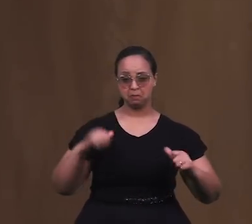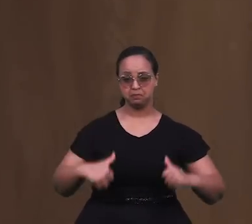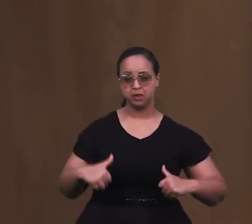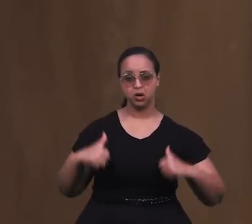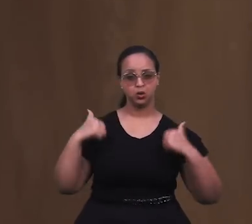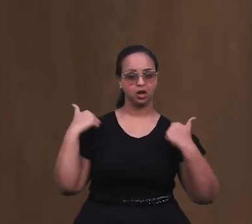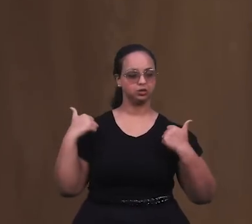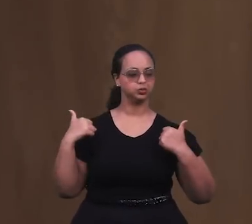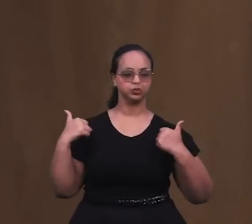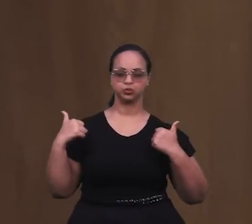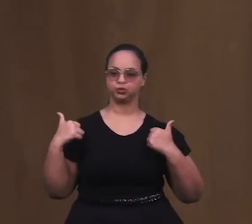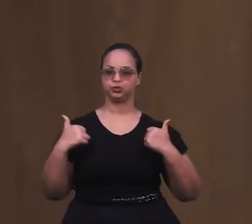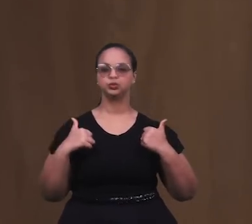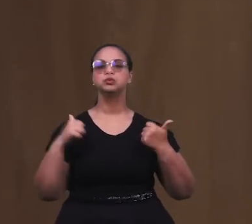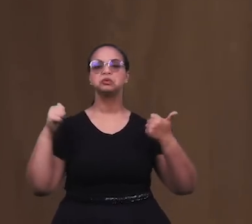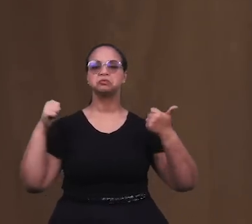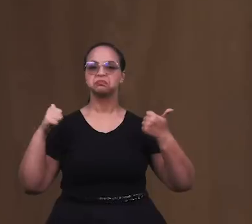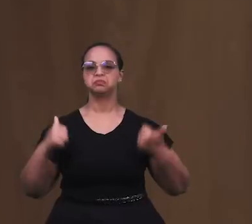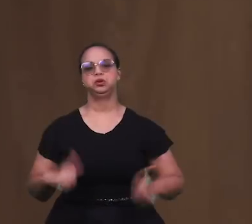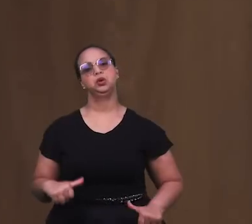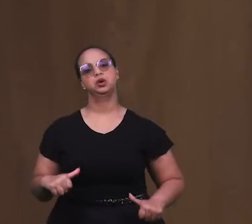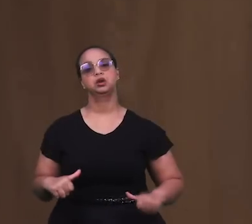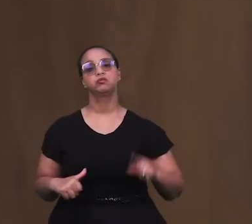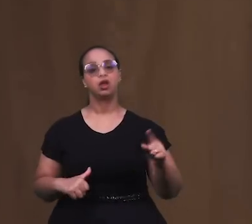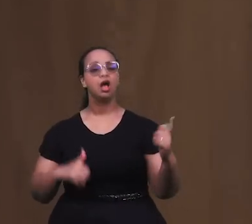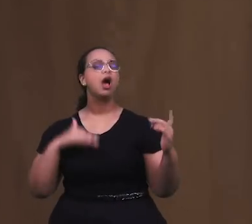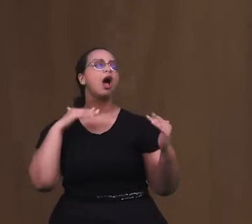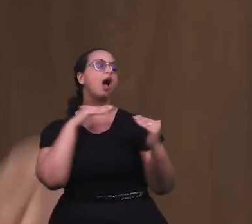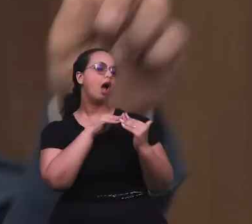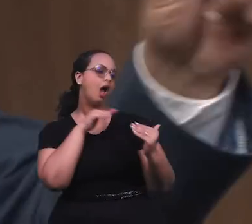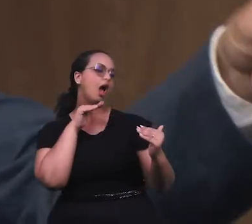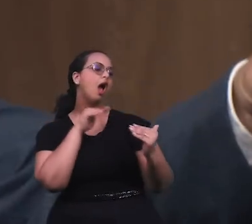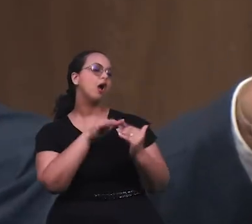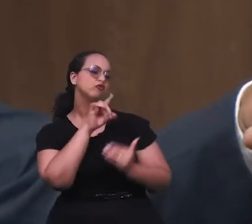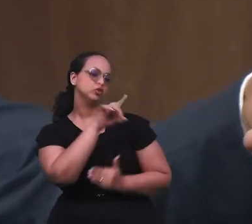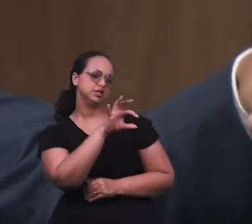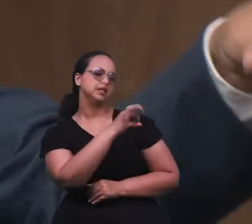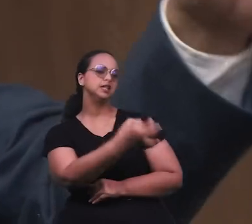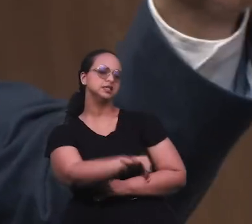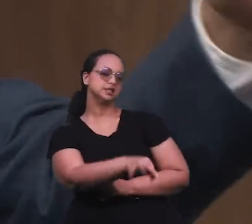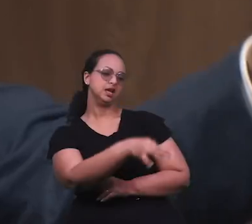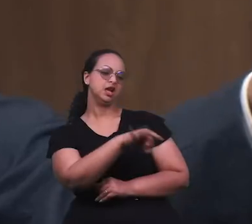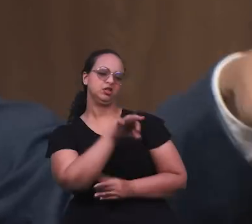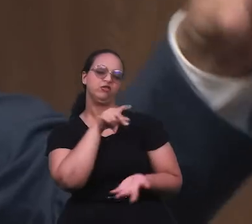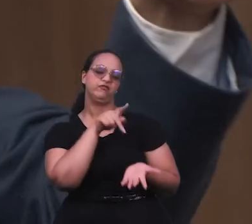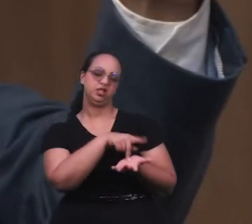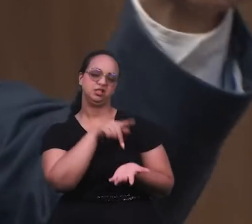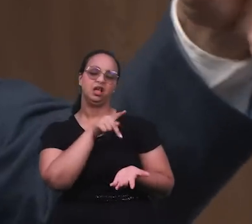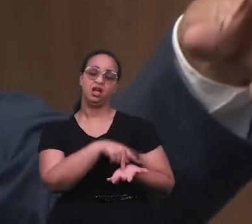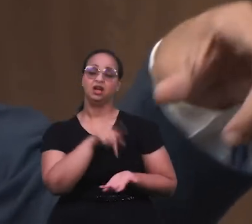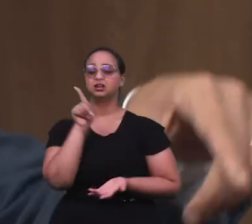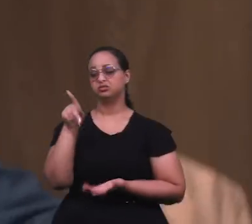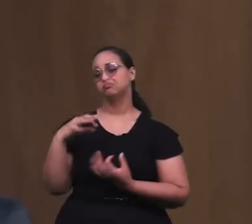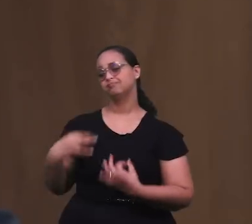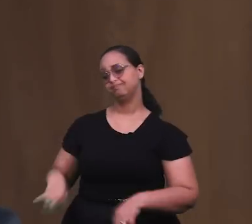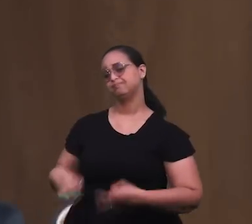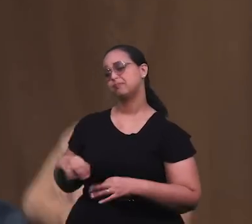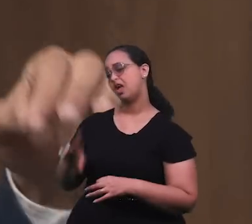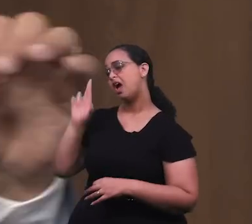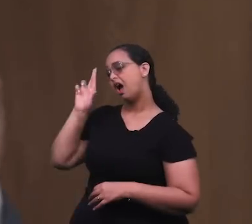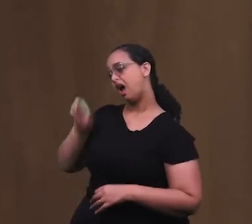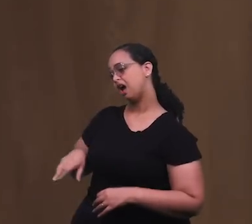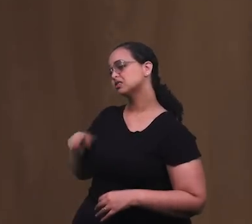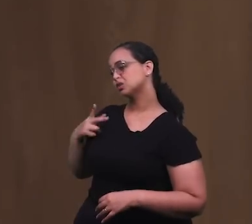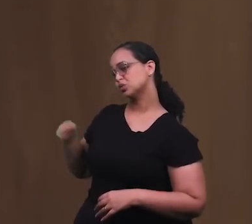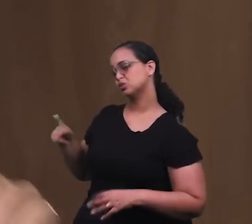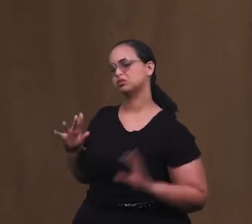piora. Então, às vezes vem uma pessoa até para concordar com você. Não, é isso mesmo, você está magoado, você tem toda a razão. E